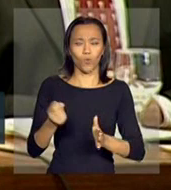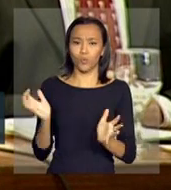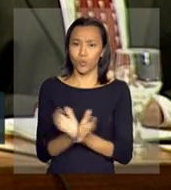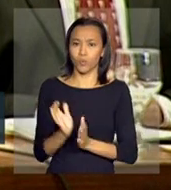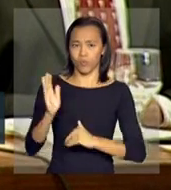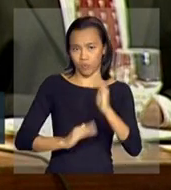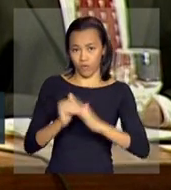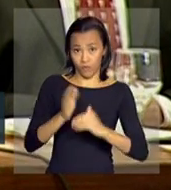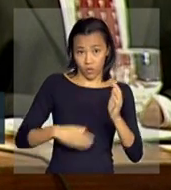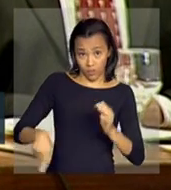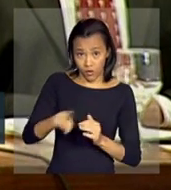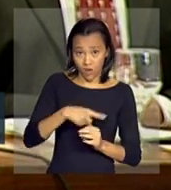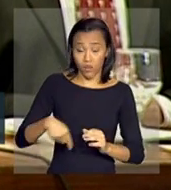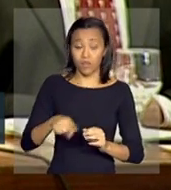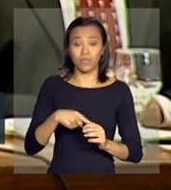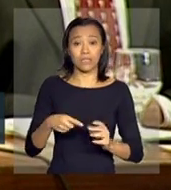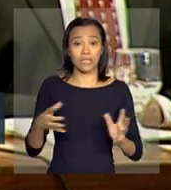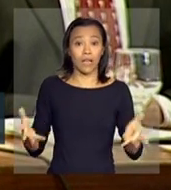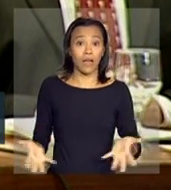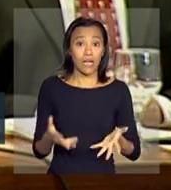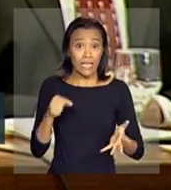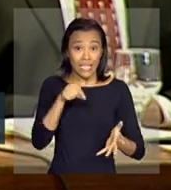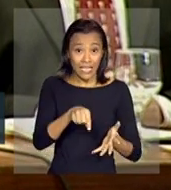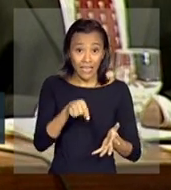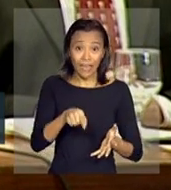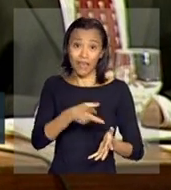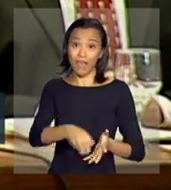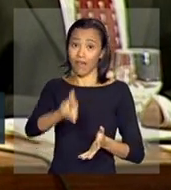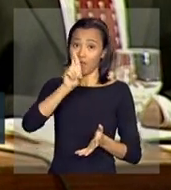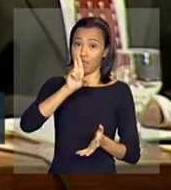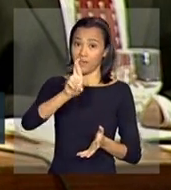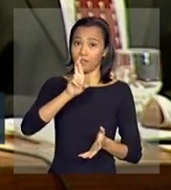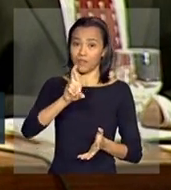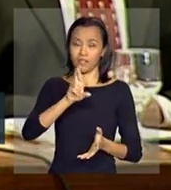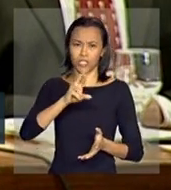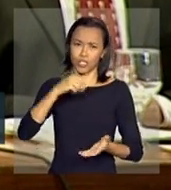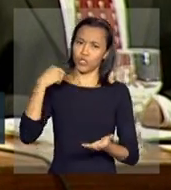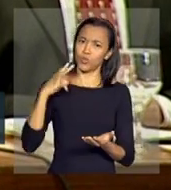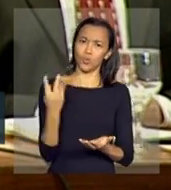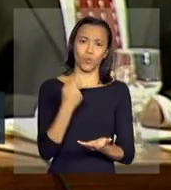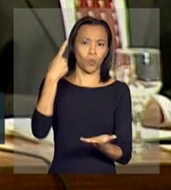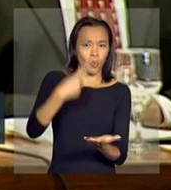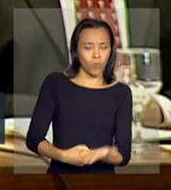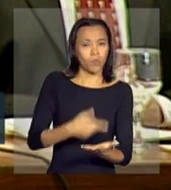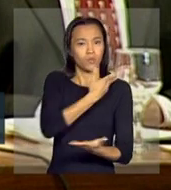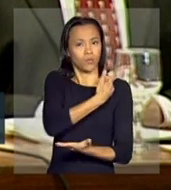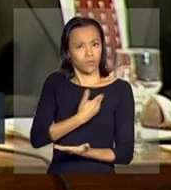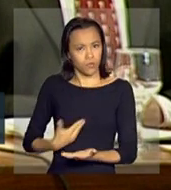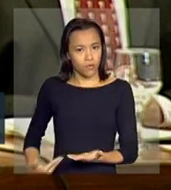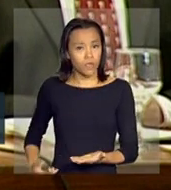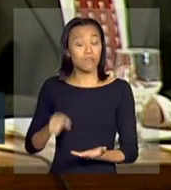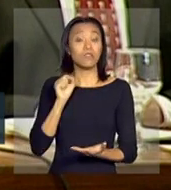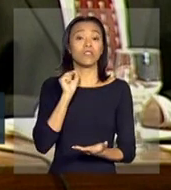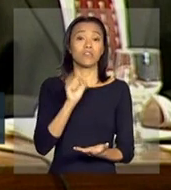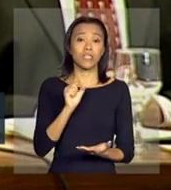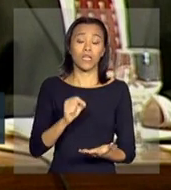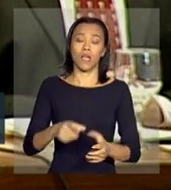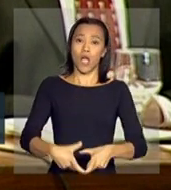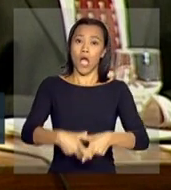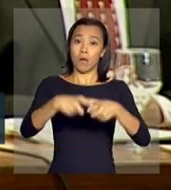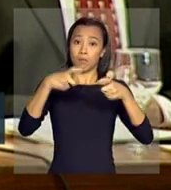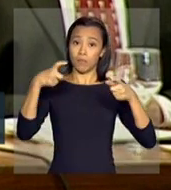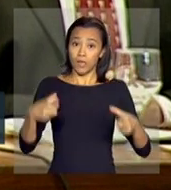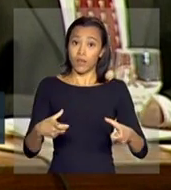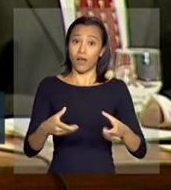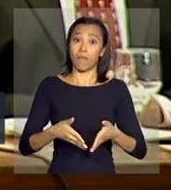está mobilizada numa obra que é símbolo de todo o compromisso do governo de qualificar e ampliar a